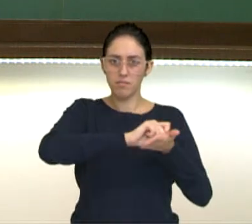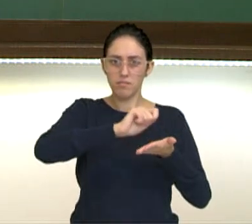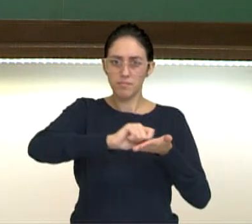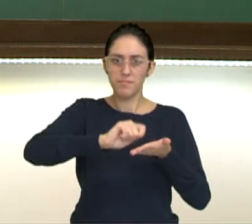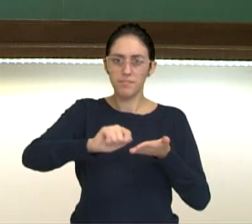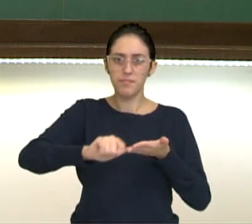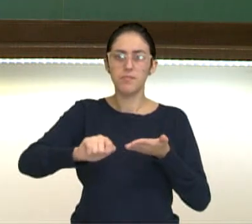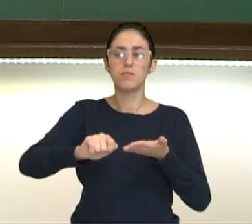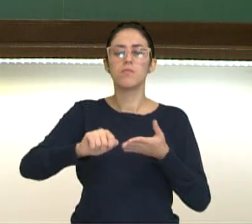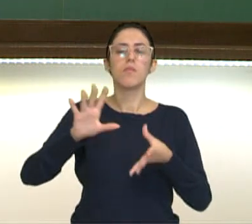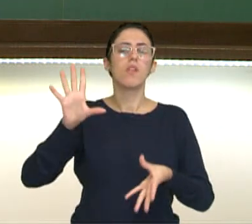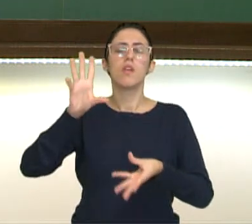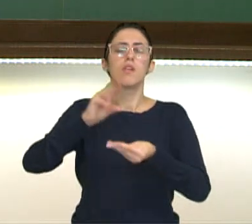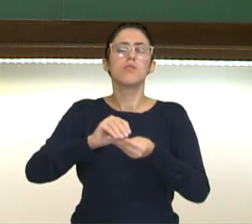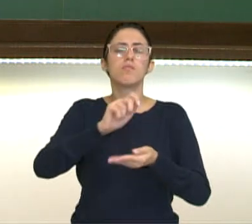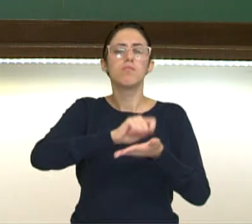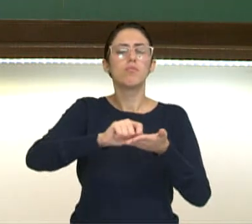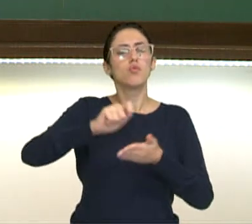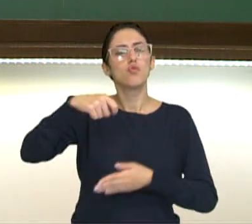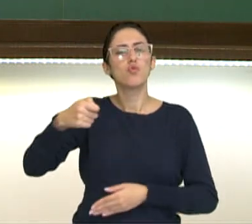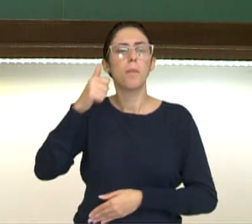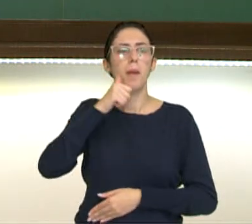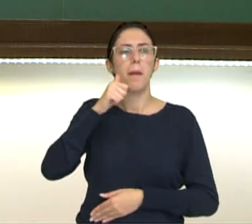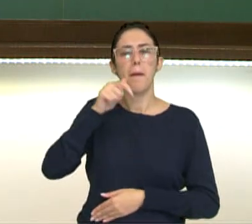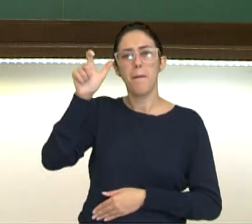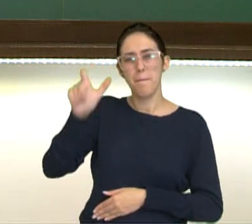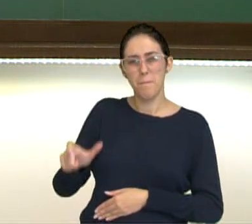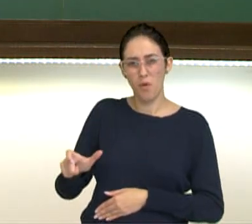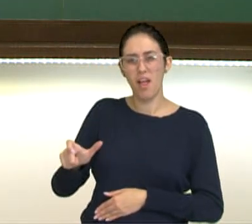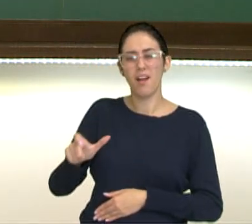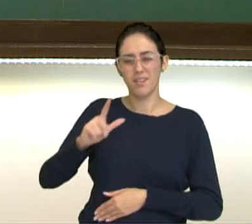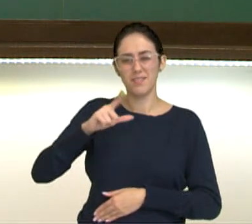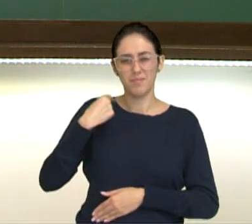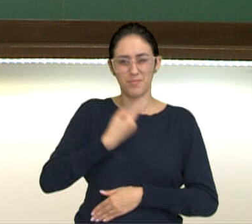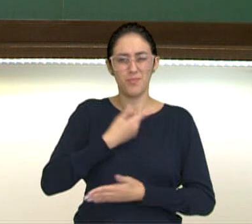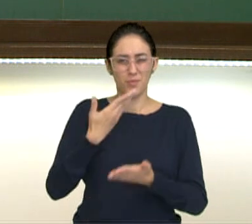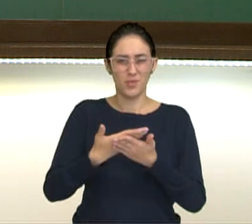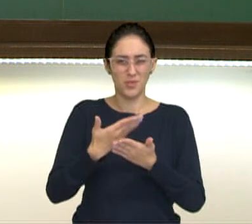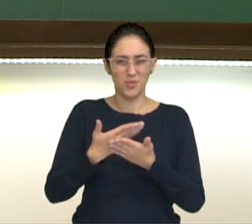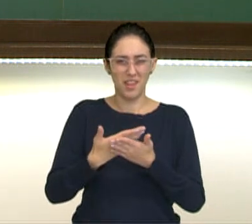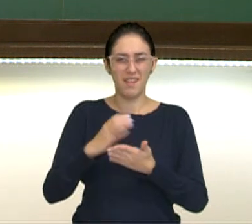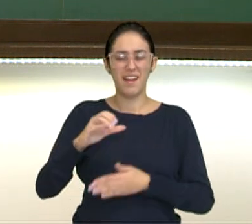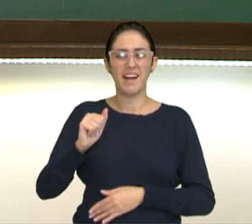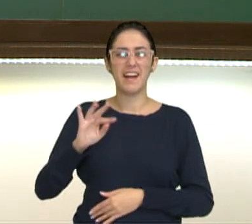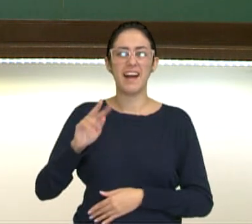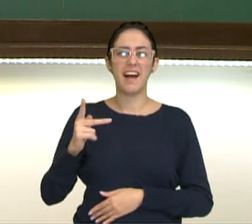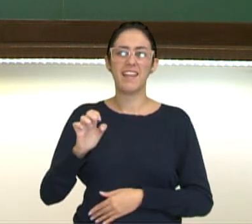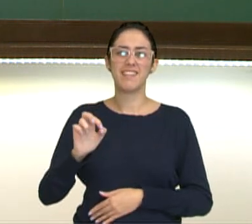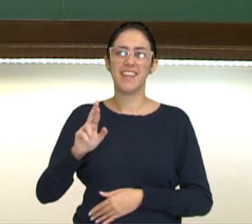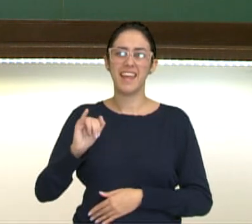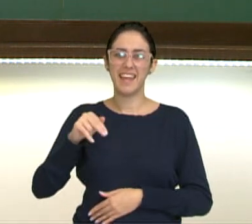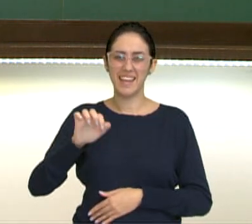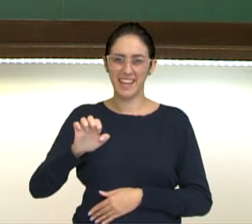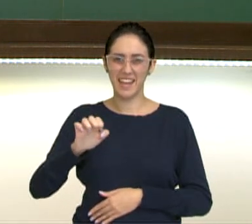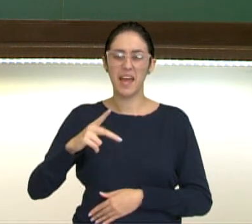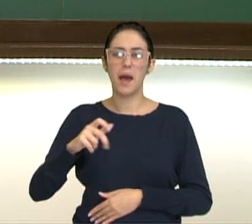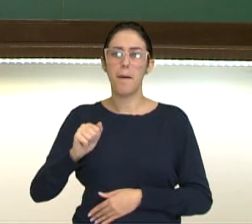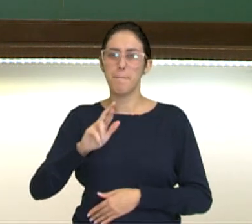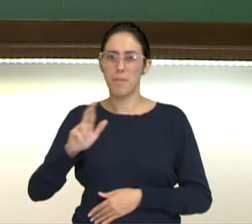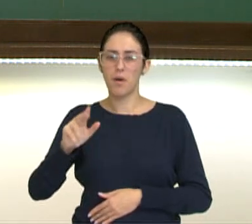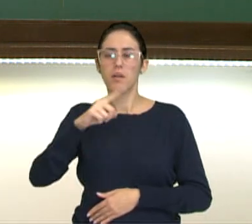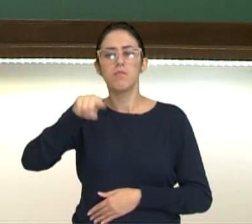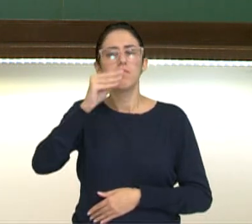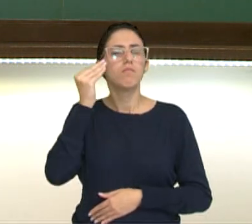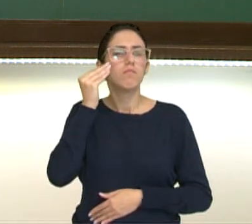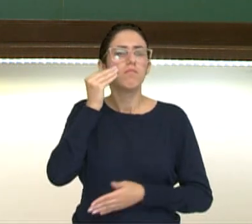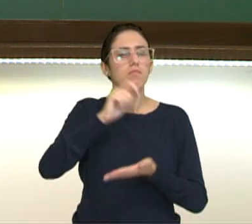coisa, um resuminho sobre a Catherine Parr, essa moça que a gente acabou de conhecer. Mas, tente usar palavras também, não todas, né,